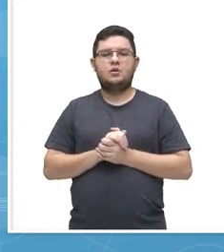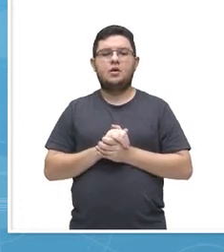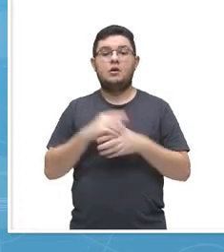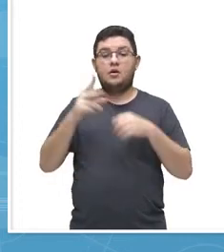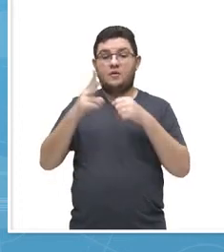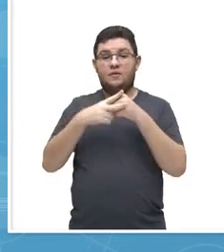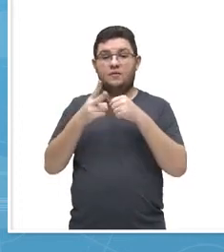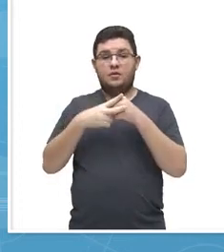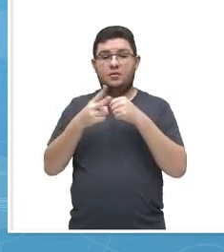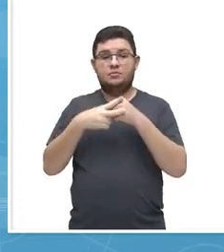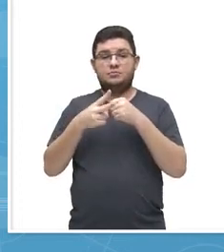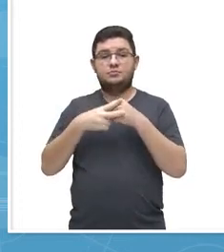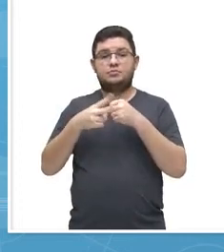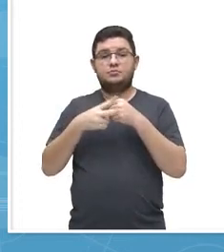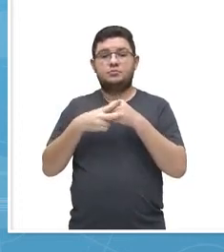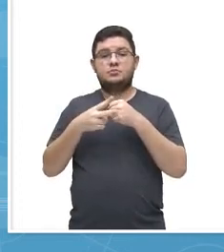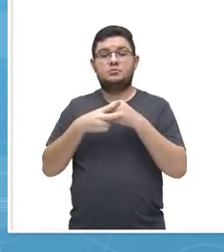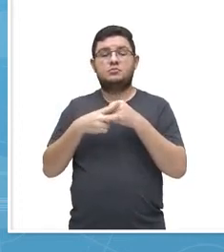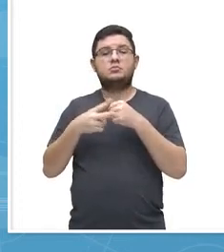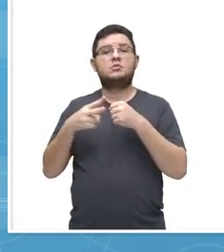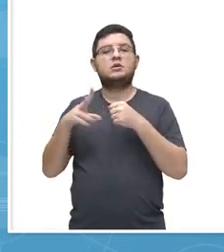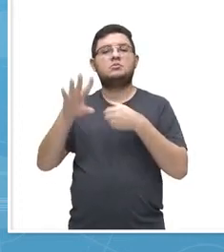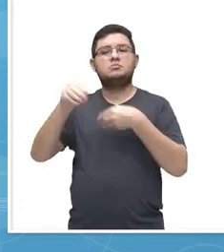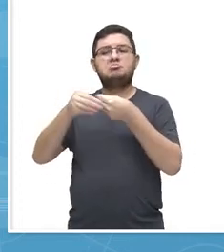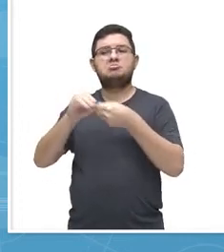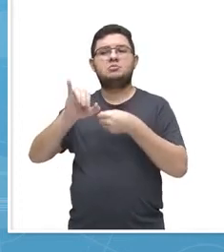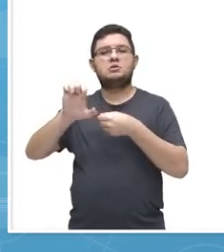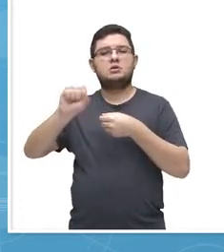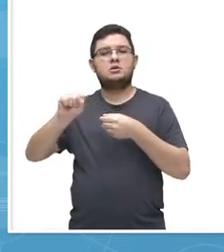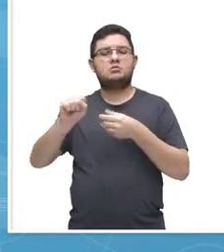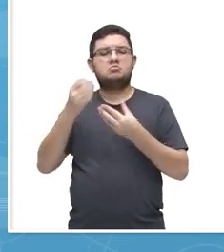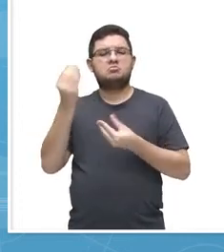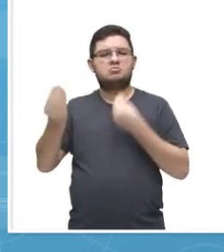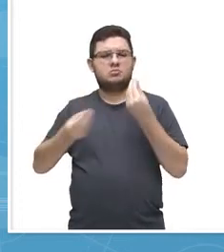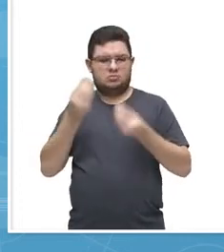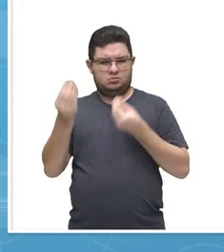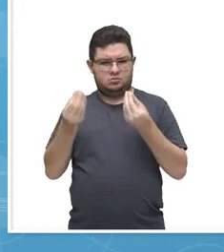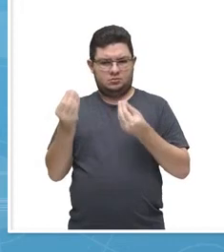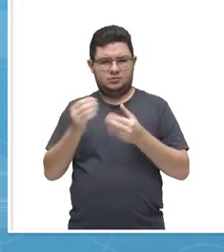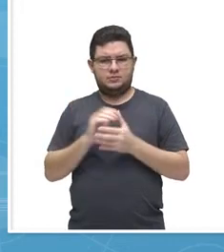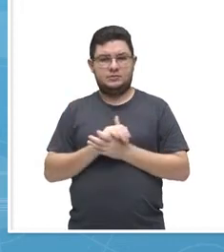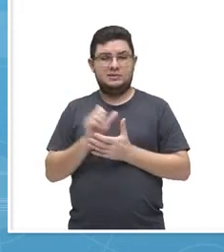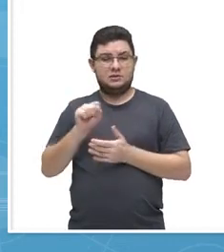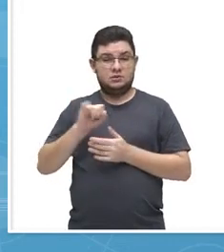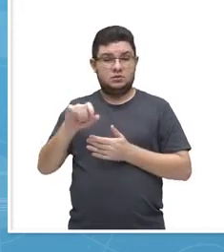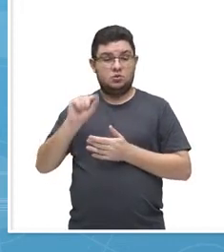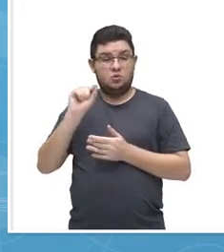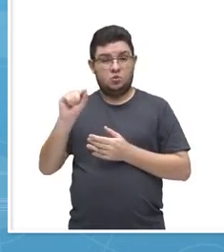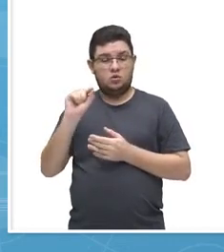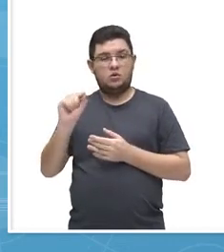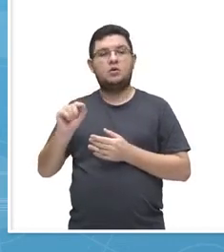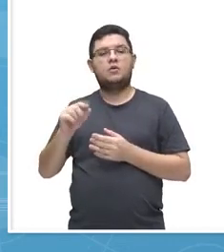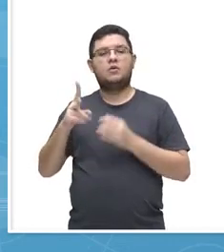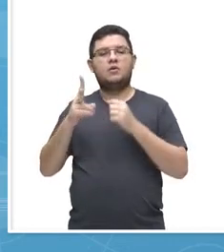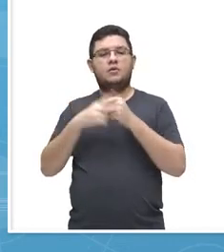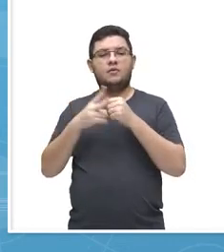em IES. Ou seja, quando é que você vai utilizar essa regra? Quando o seu verbo terminar